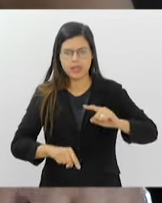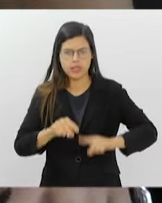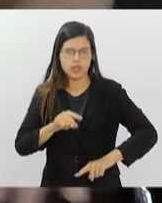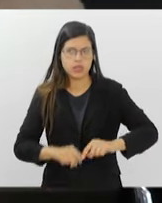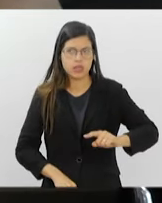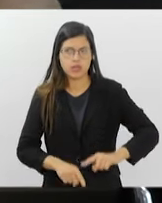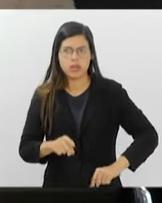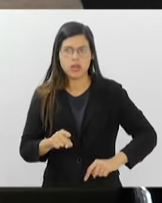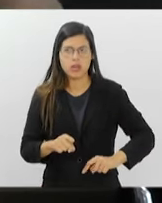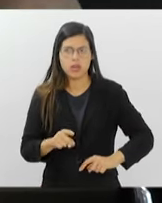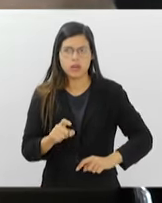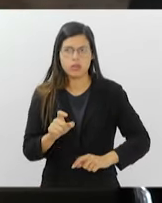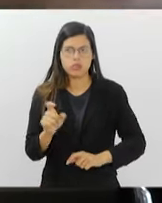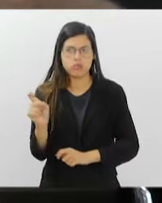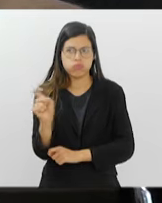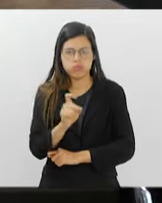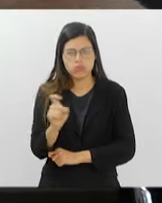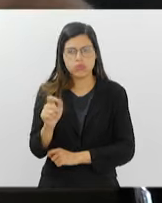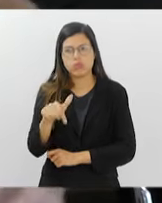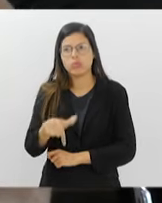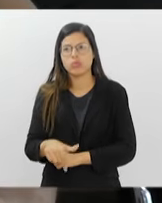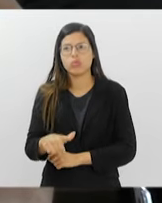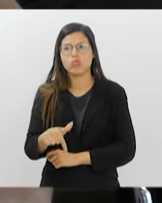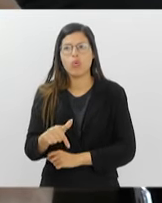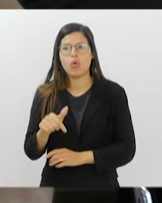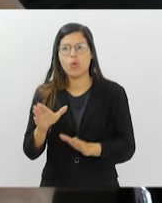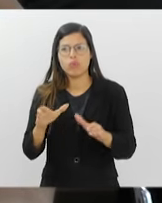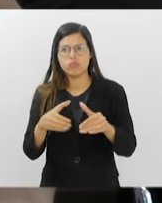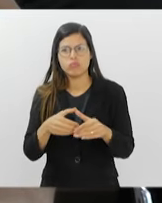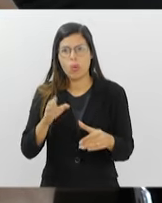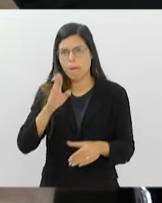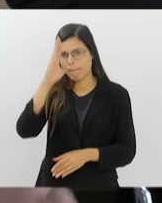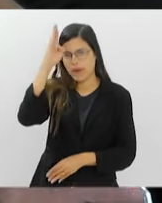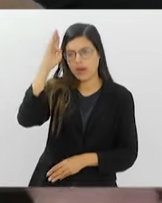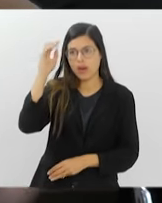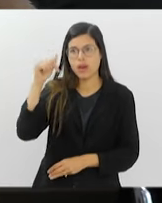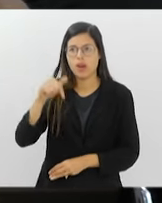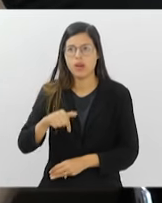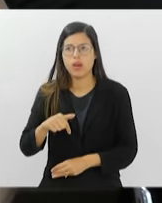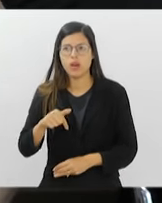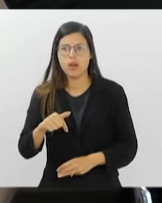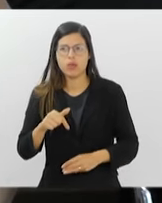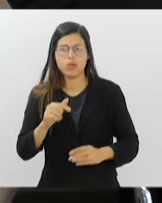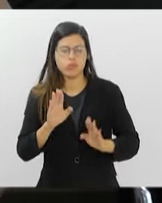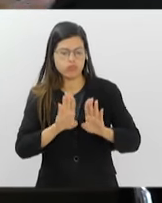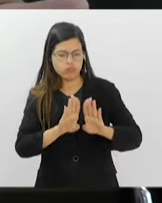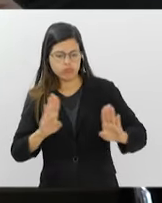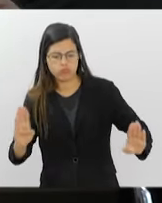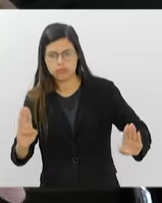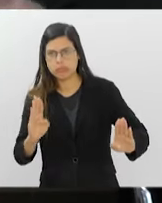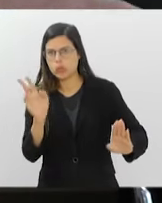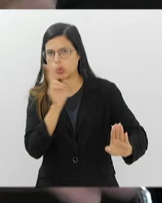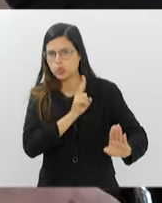ser extintor brigadista e a questão da ignifugação dos materiais saída de emergência Mas a questão da